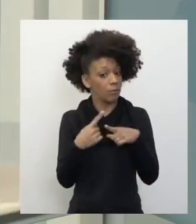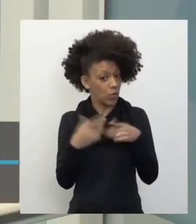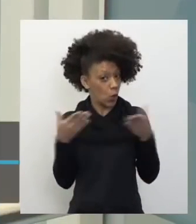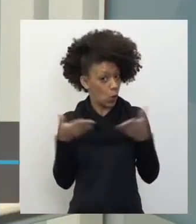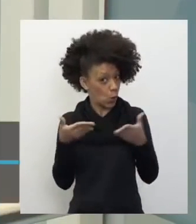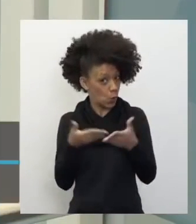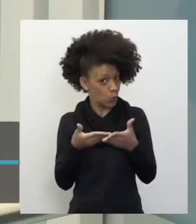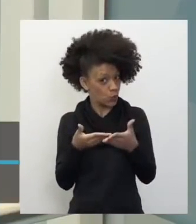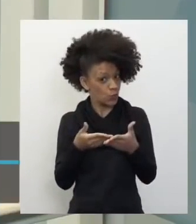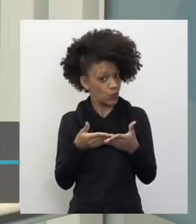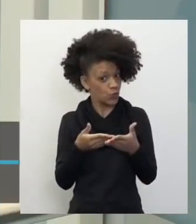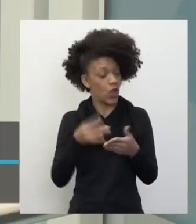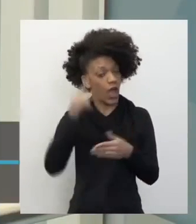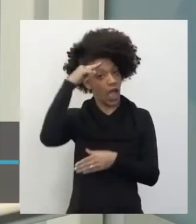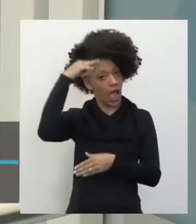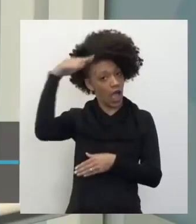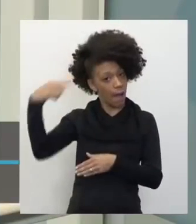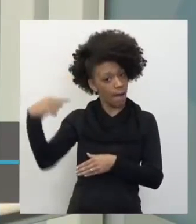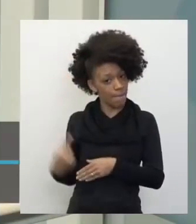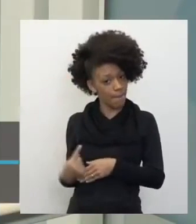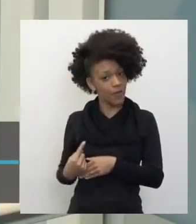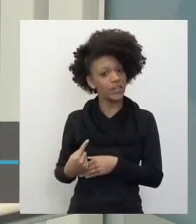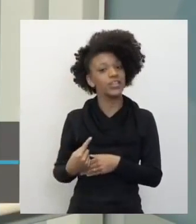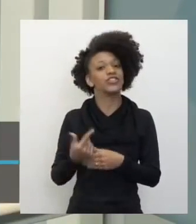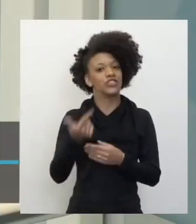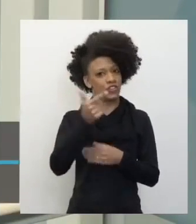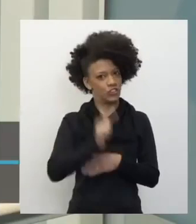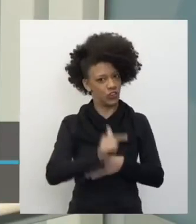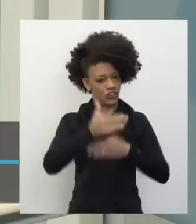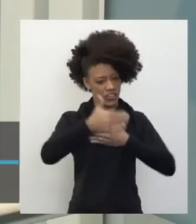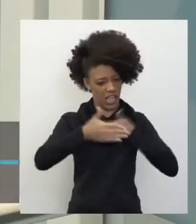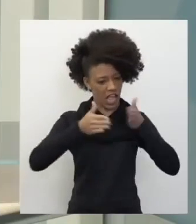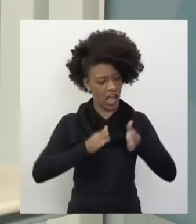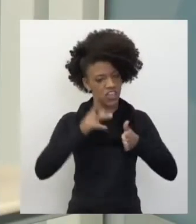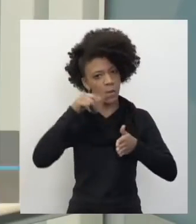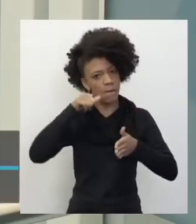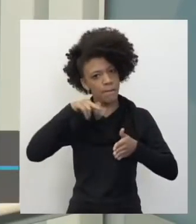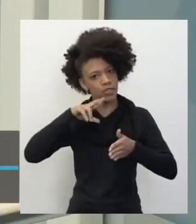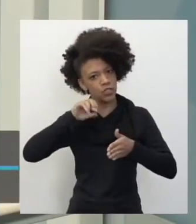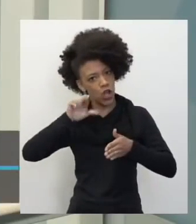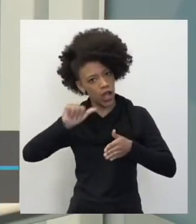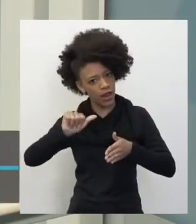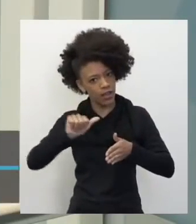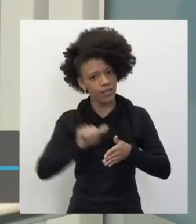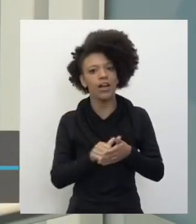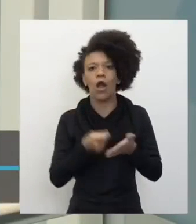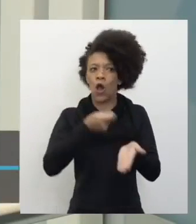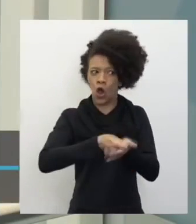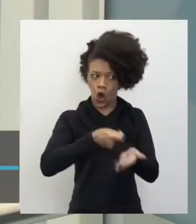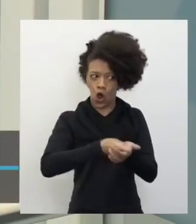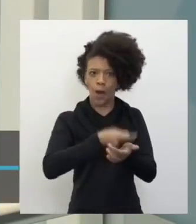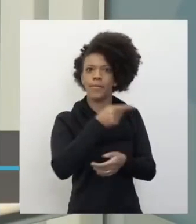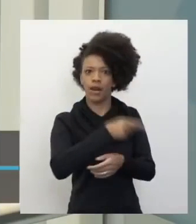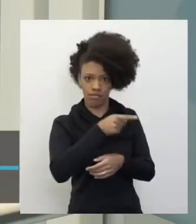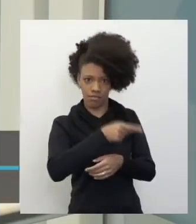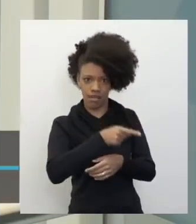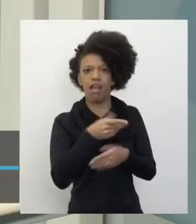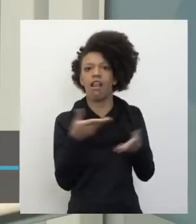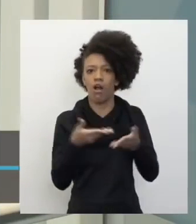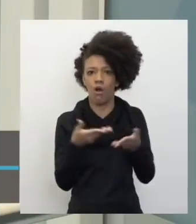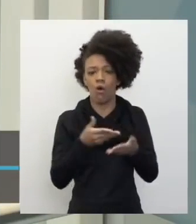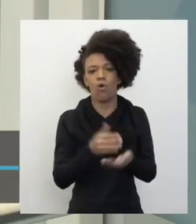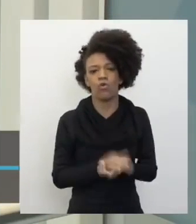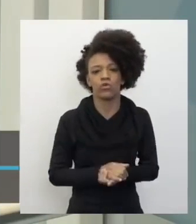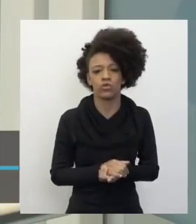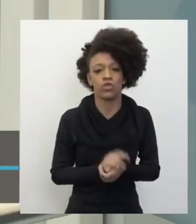vai falar de novo da tal caixa de Pandora, hein? Olá, cobrem da Mônica hoje. Ai, o que havia